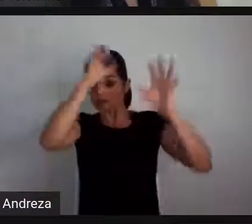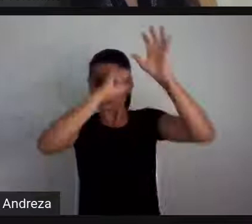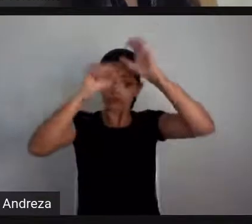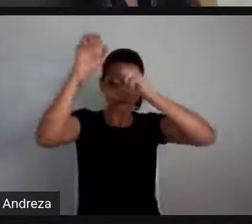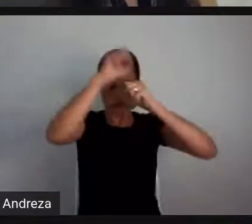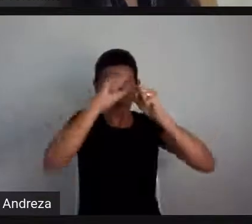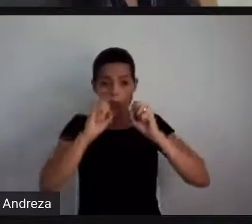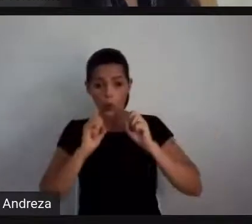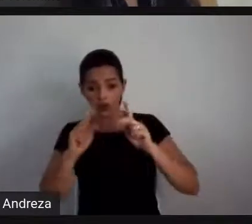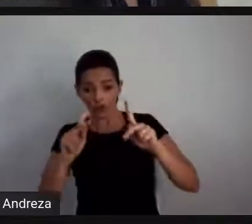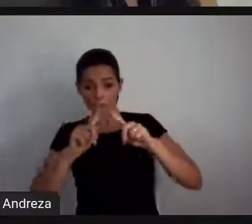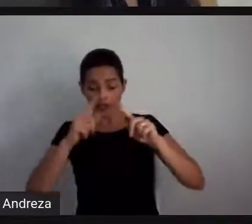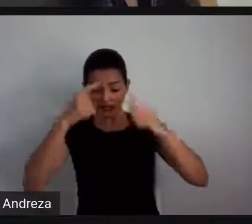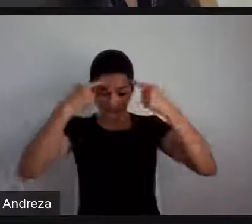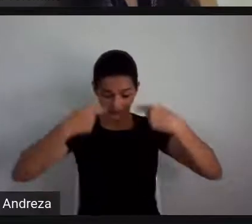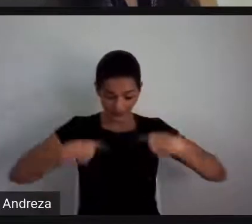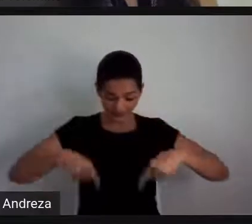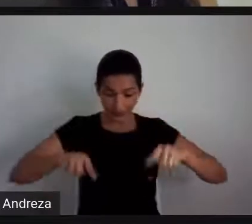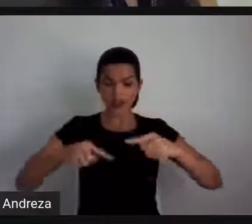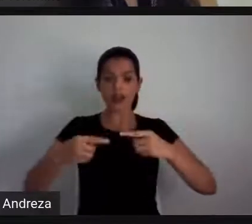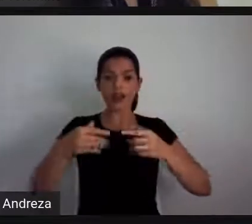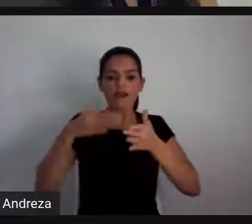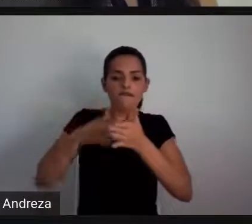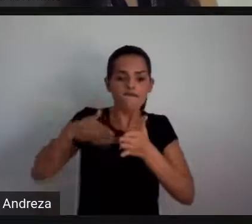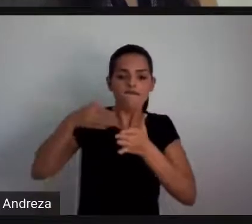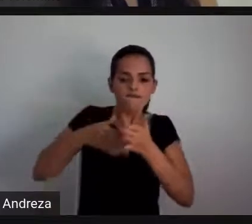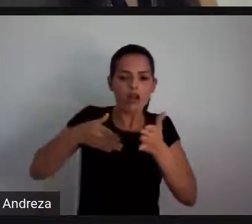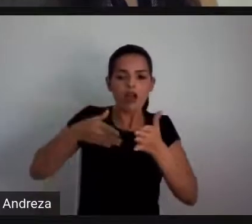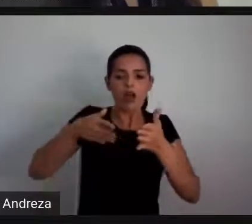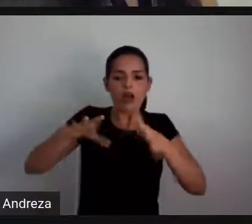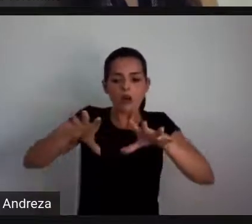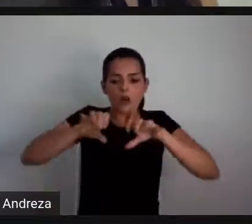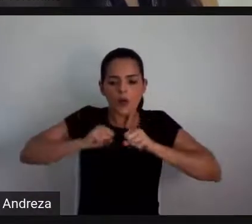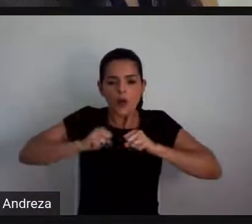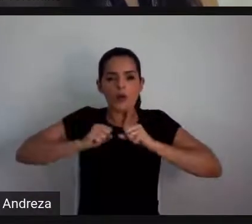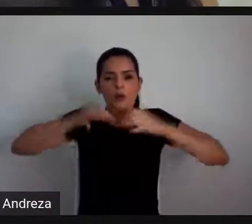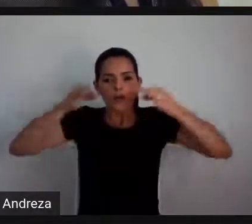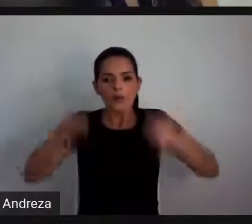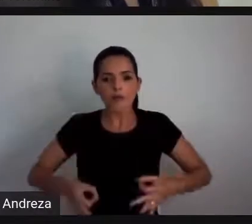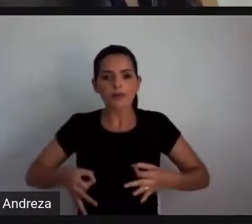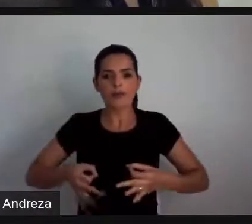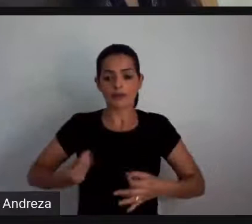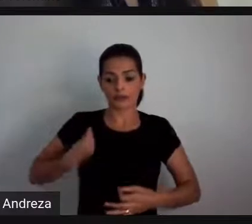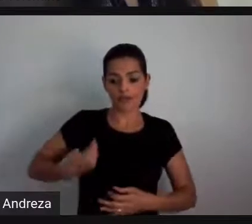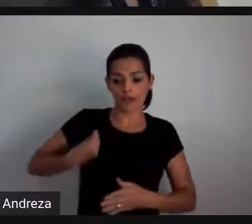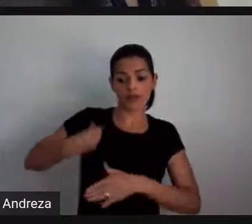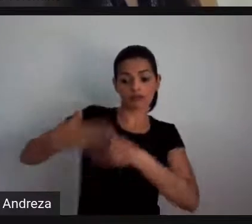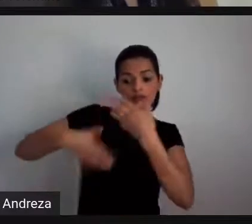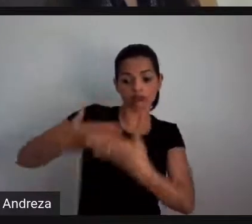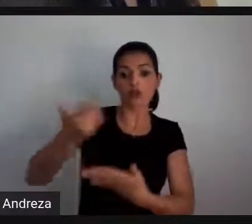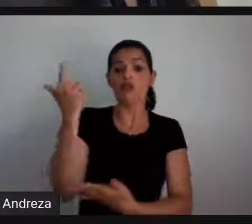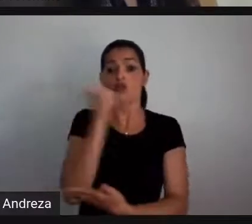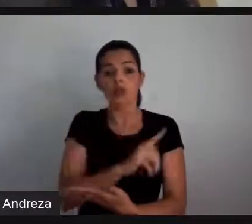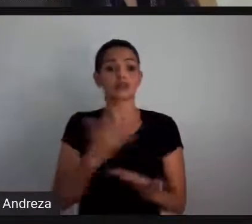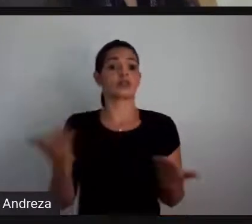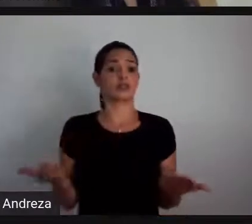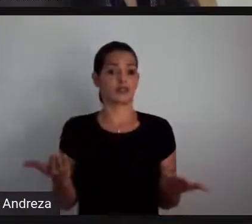me dificultando, de repente, eu absorver esse conteúdo? O que está dificultando eu aplicar esse conteúdo que eu estou